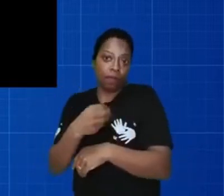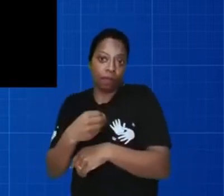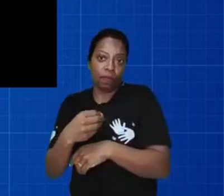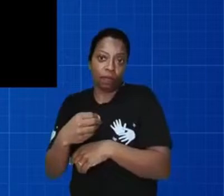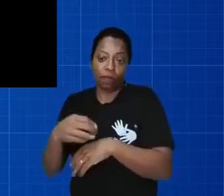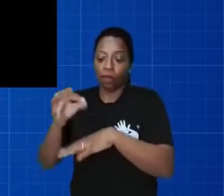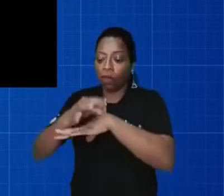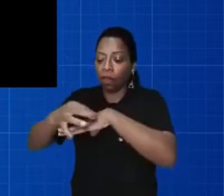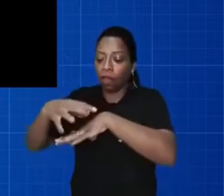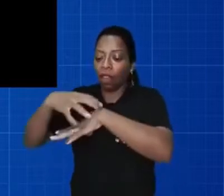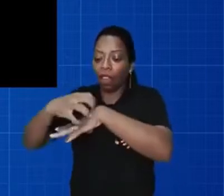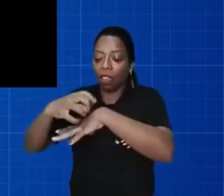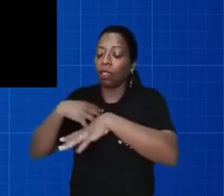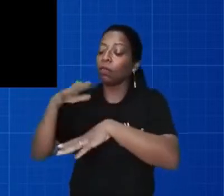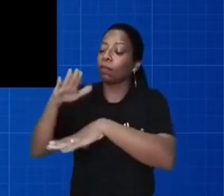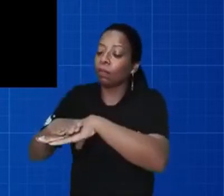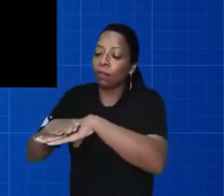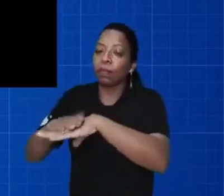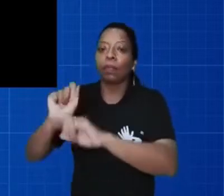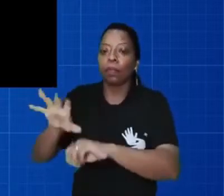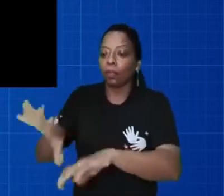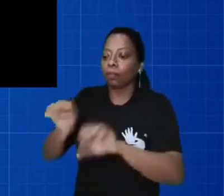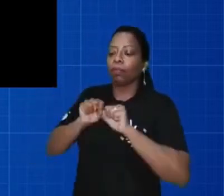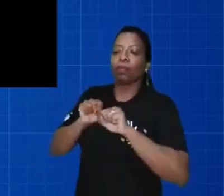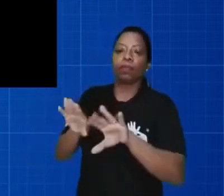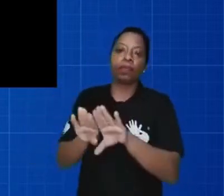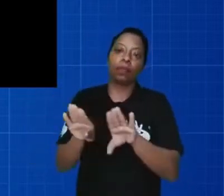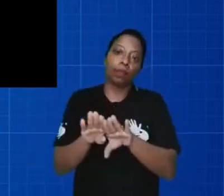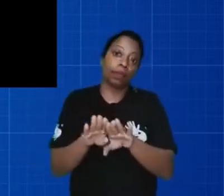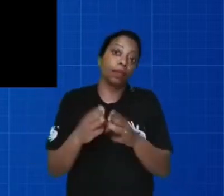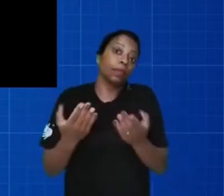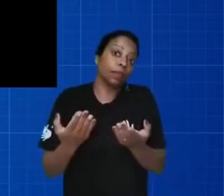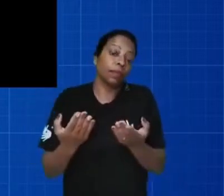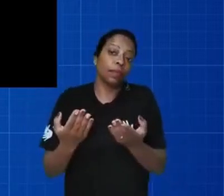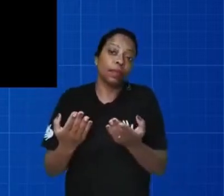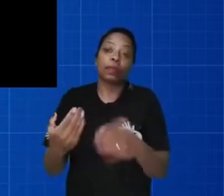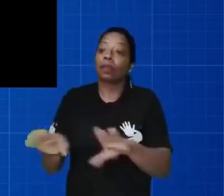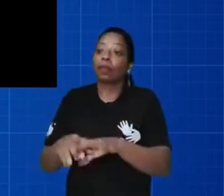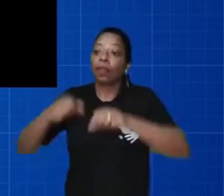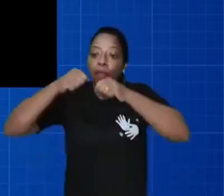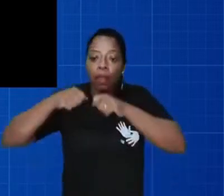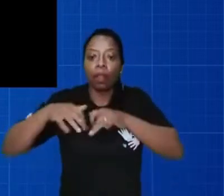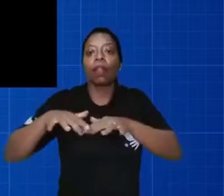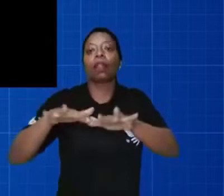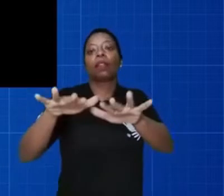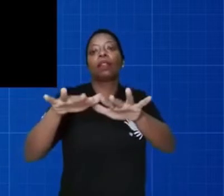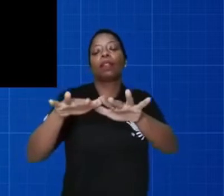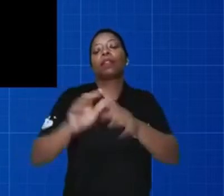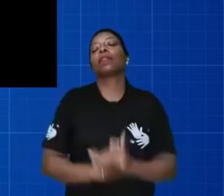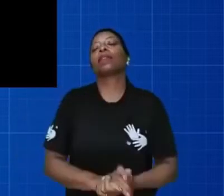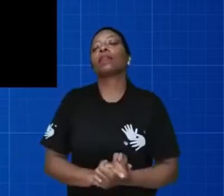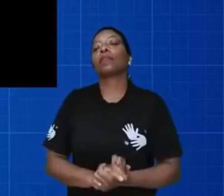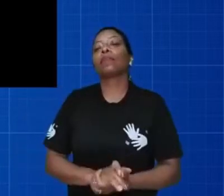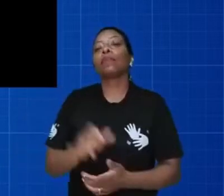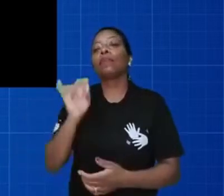disso, então, outras fontes, né, de transmissão. A própria secreção, né, por gotículas de